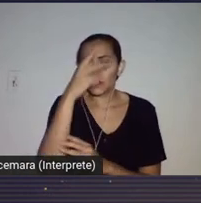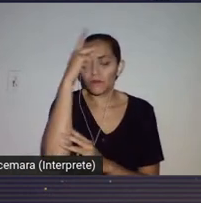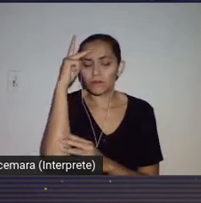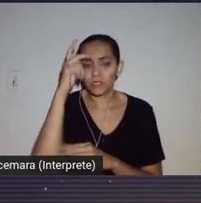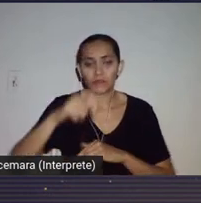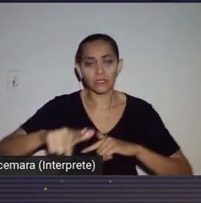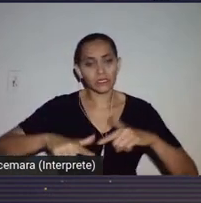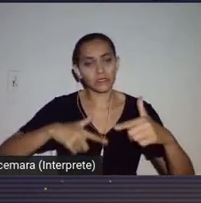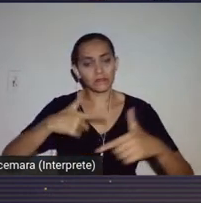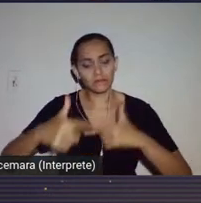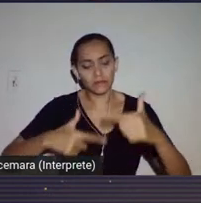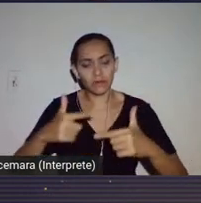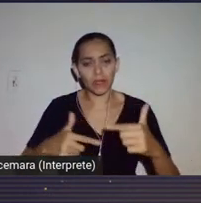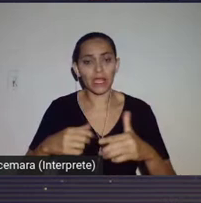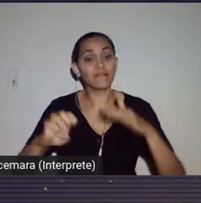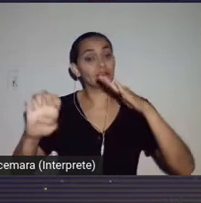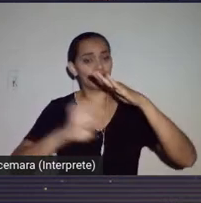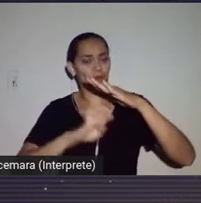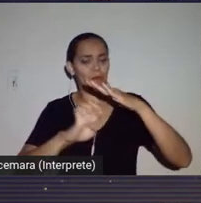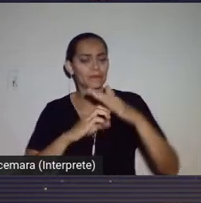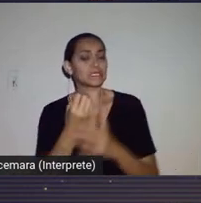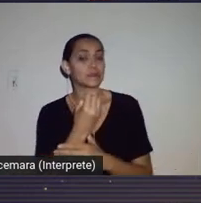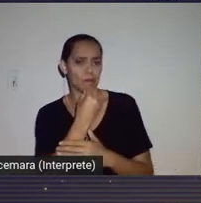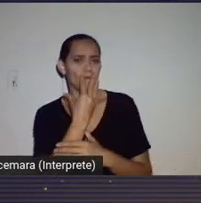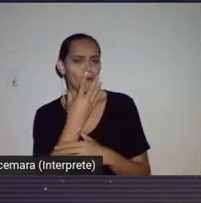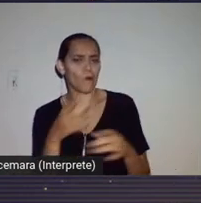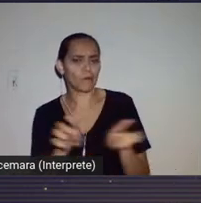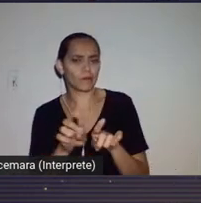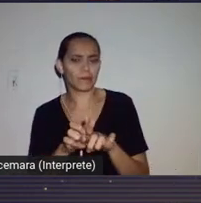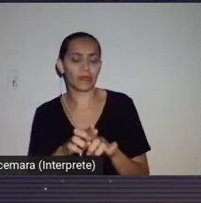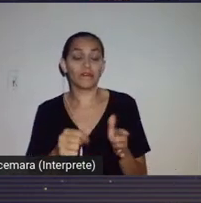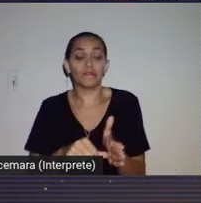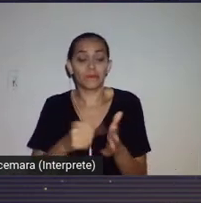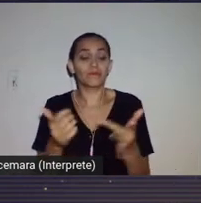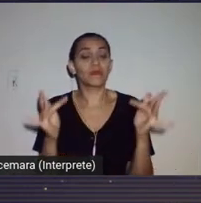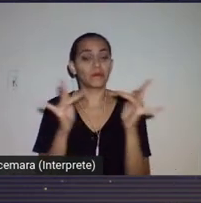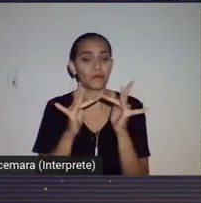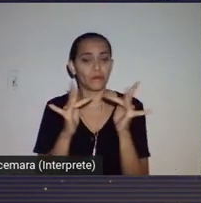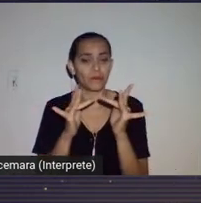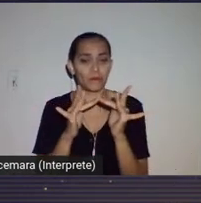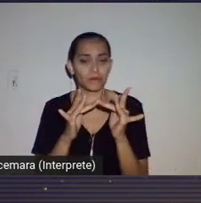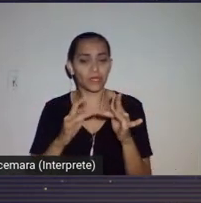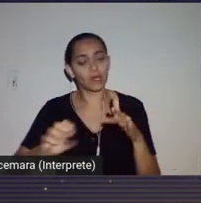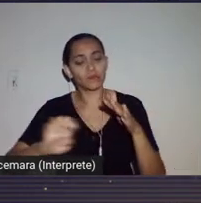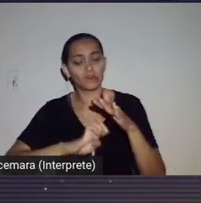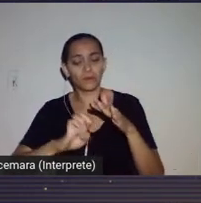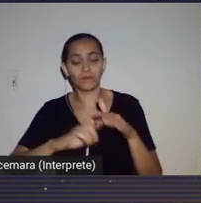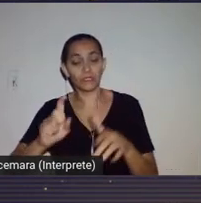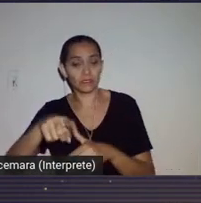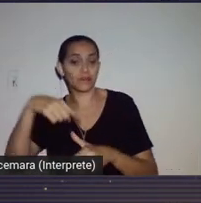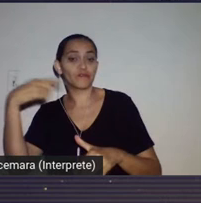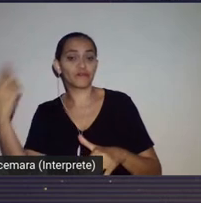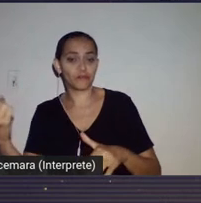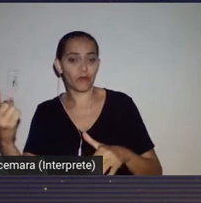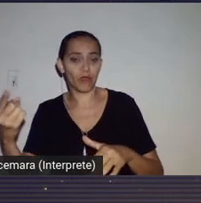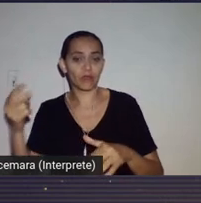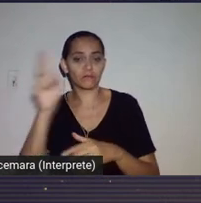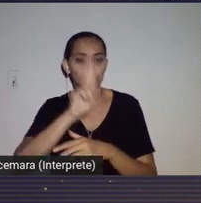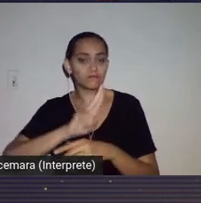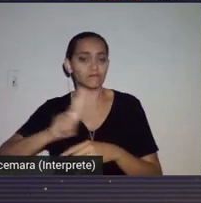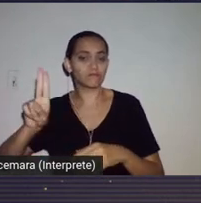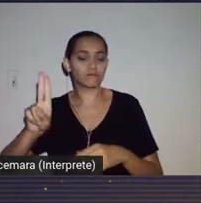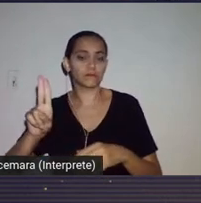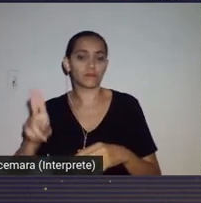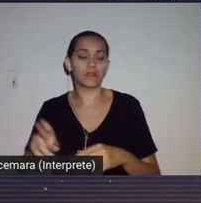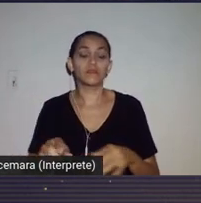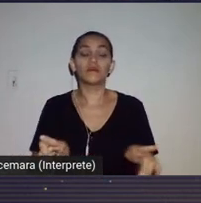Hat. Então, também foi assim, foi meu primeiro contato com alguém de uma empresa fora, externa, da universidade. E